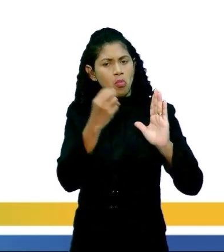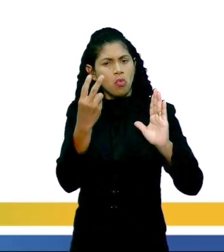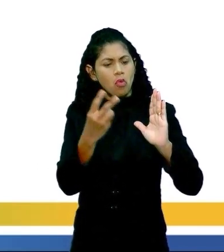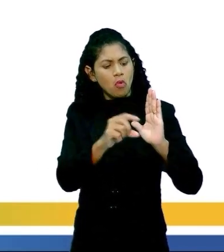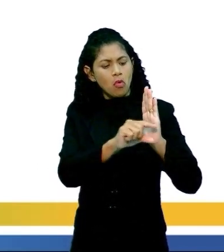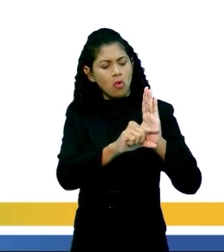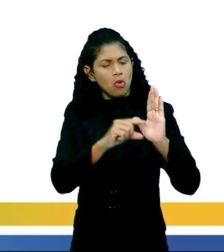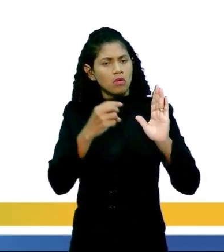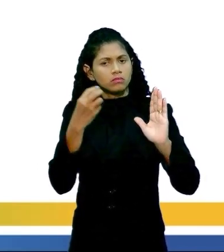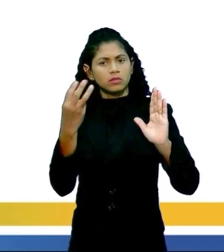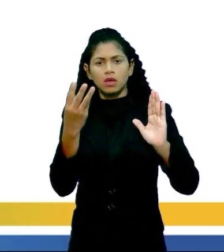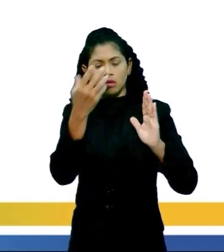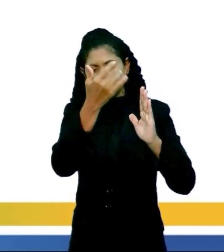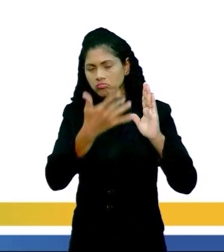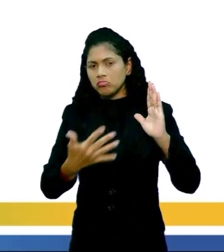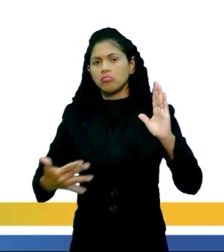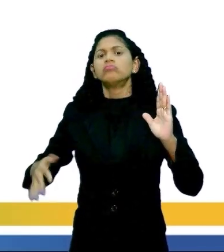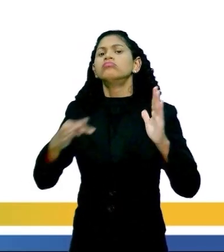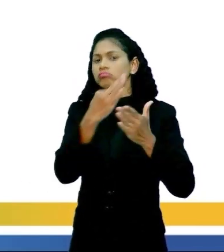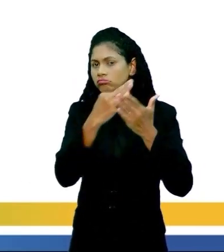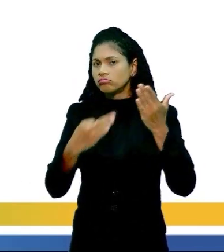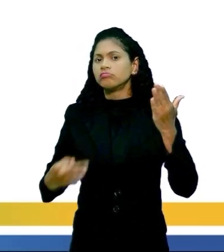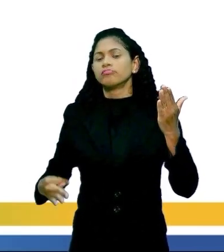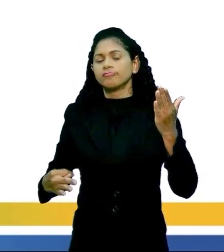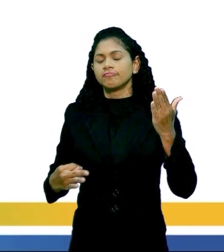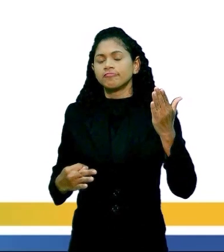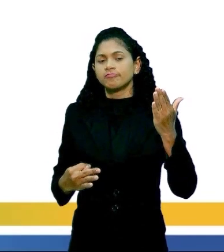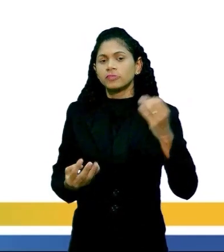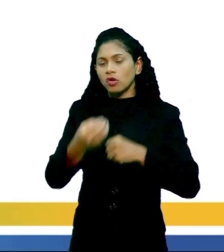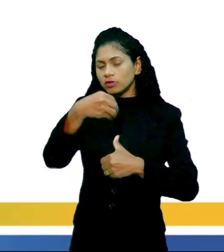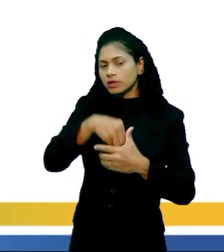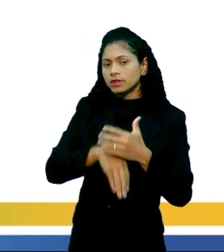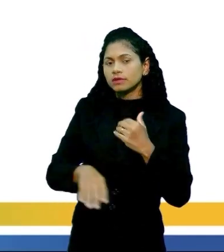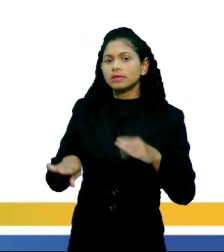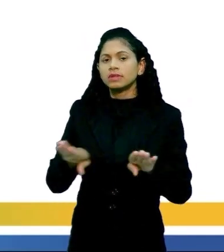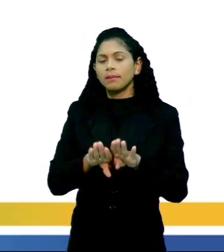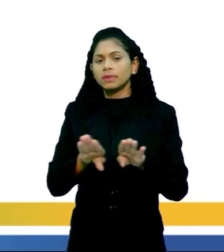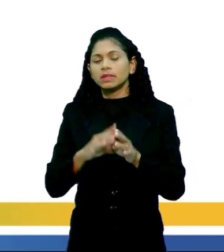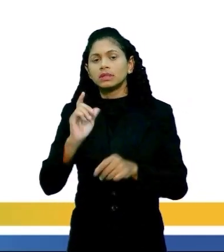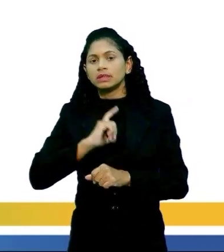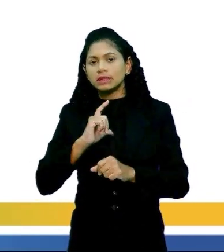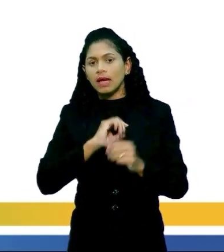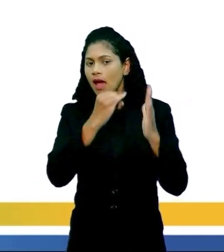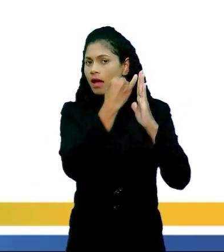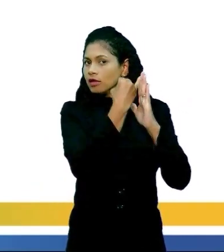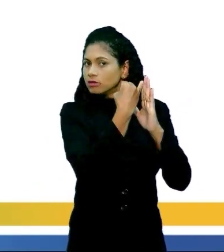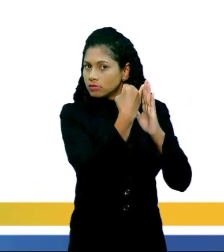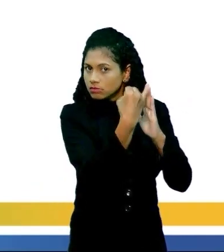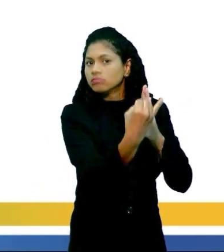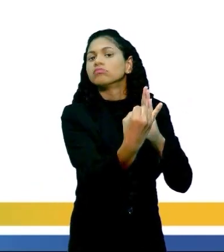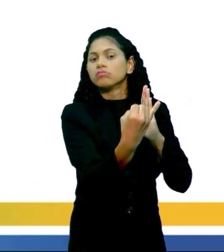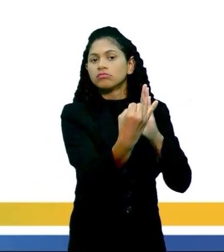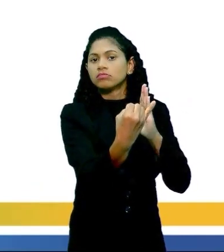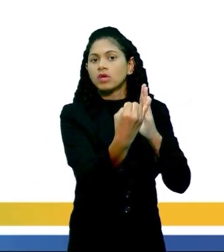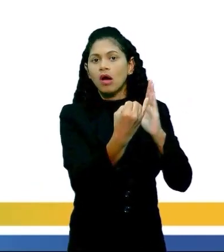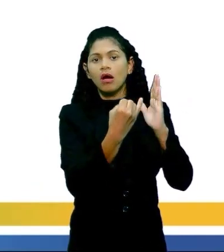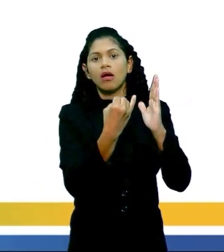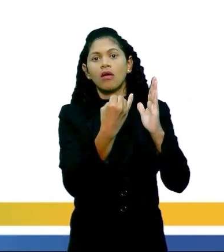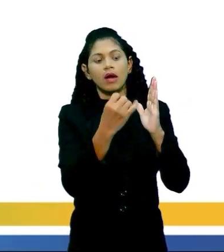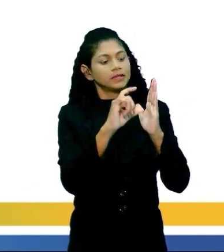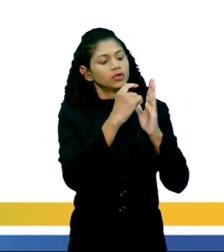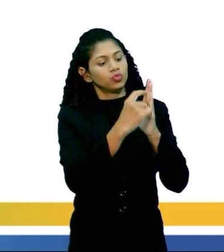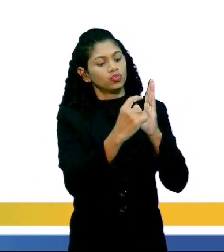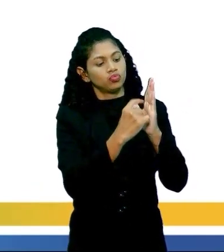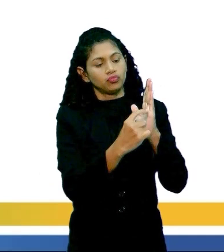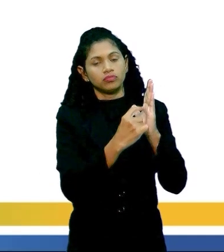você tem a introdução, o desenvolvimento e a conclusão, né? E isso tudo, né, faz